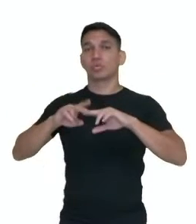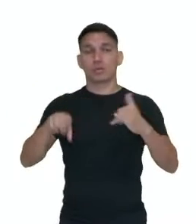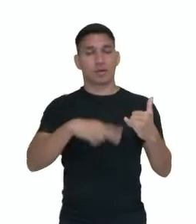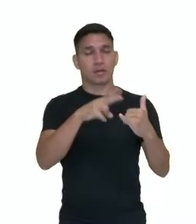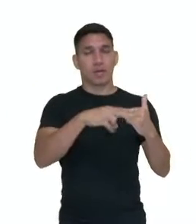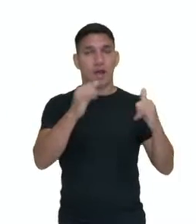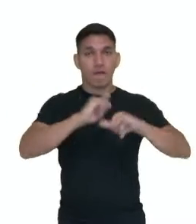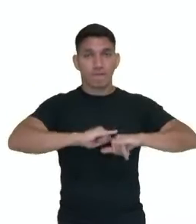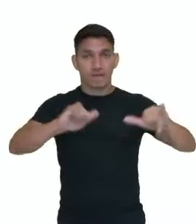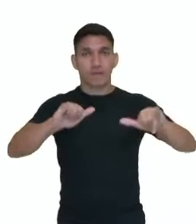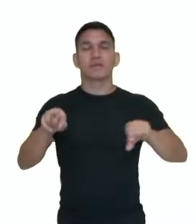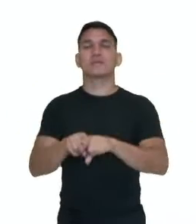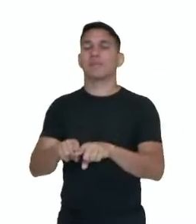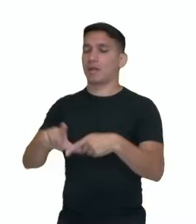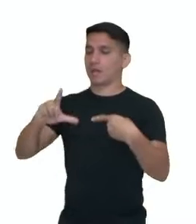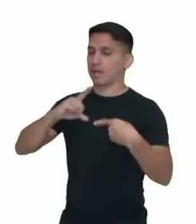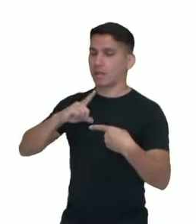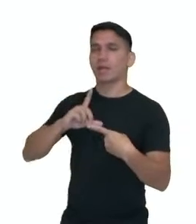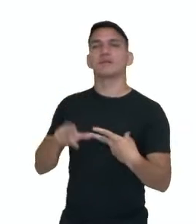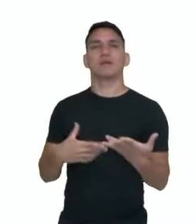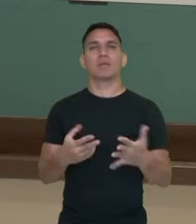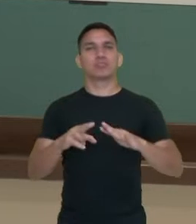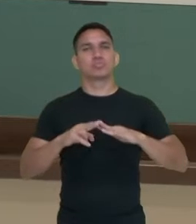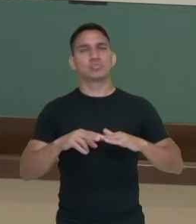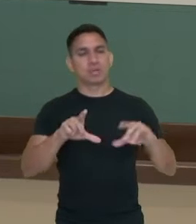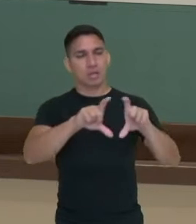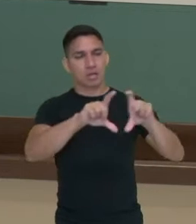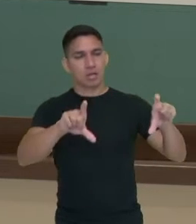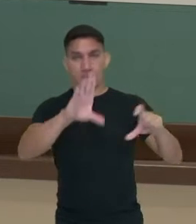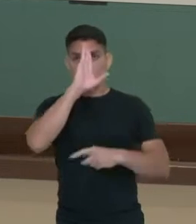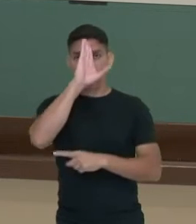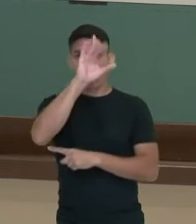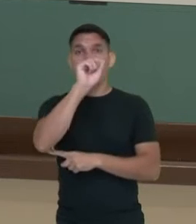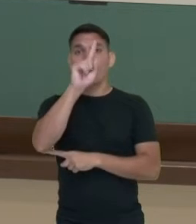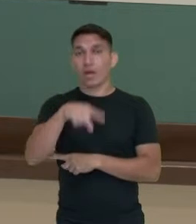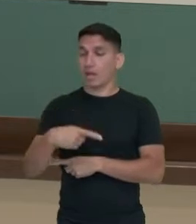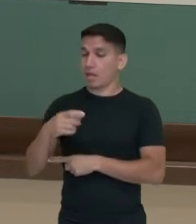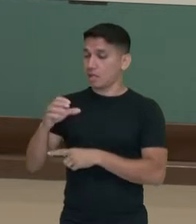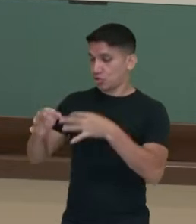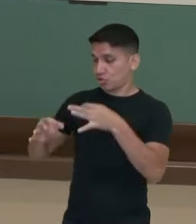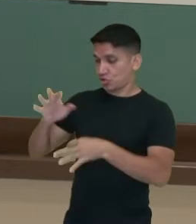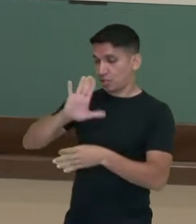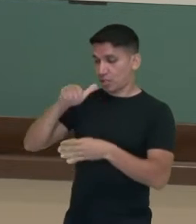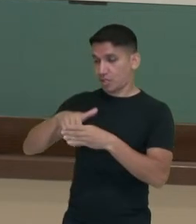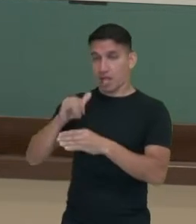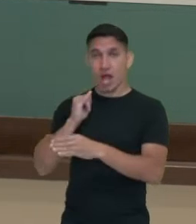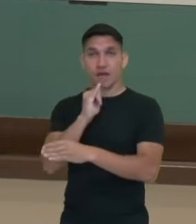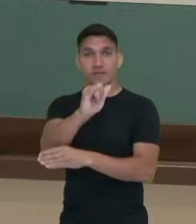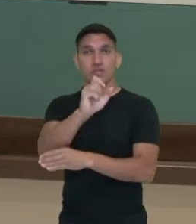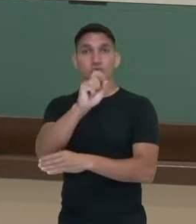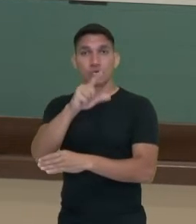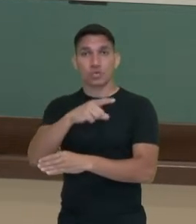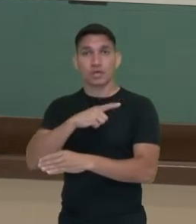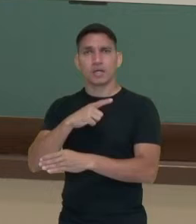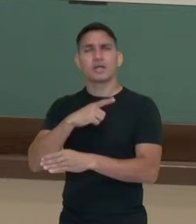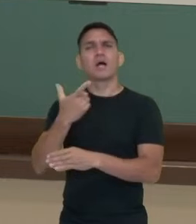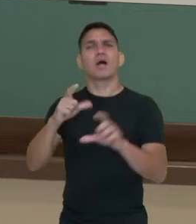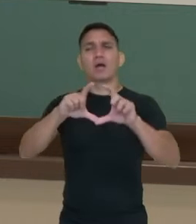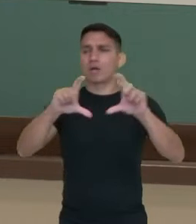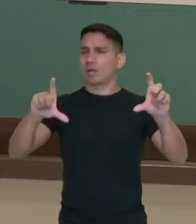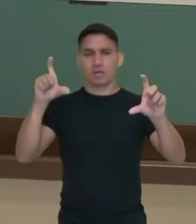do tem. Nós temos uma oração que é a principal, que é a Justiça Eleitoral informou, e a oração